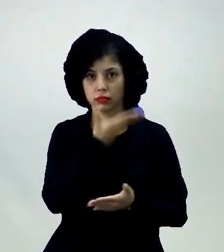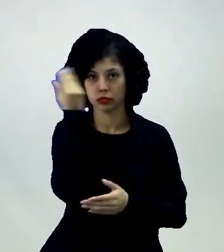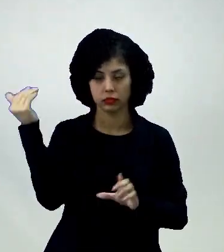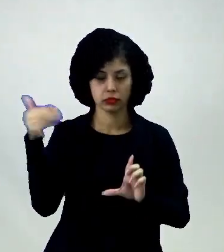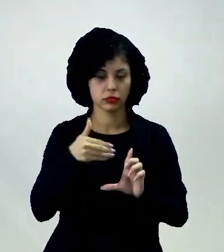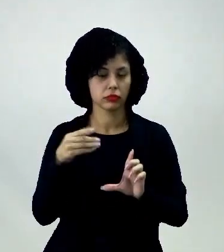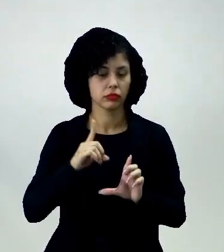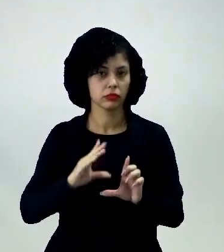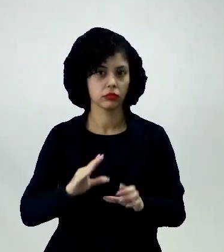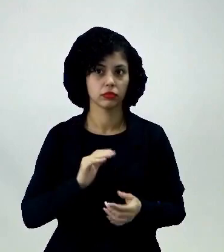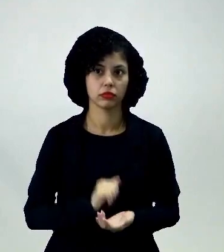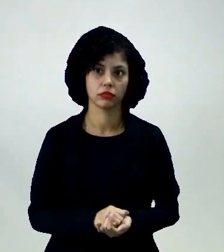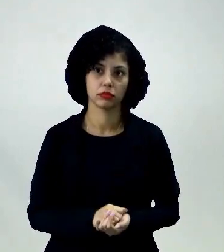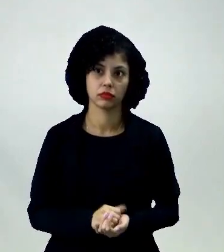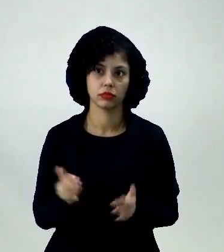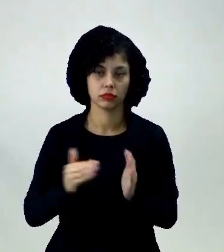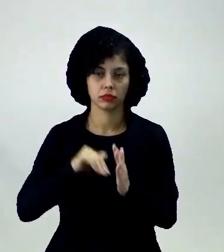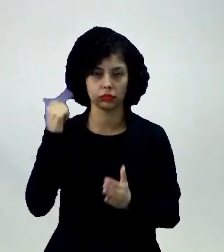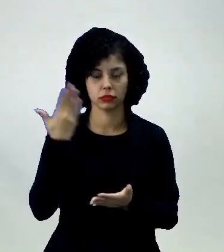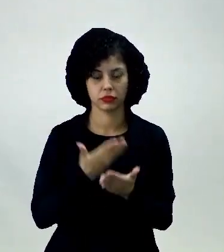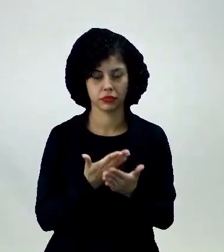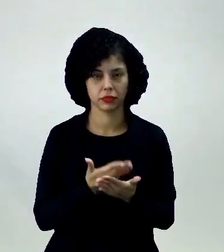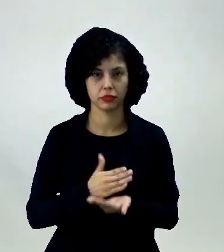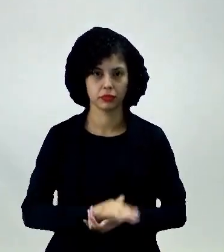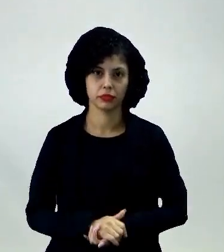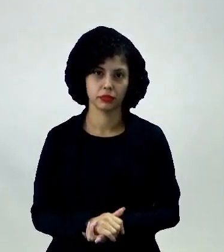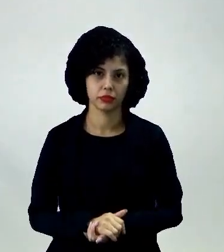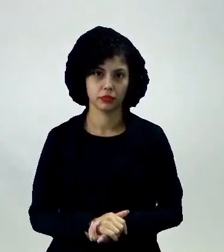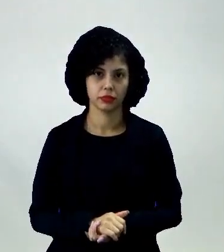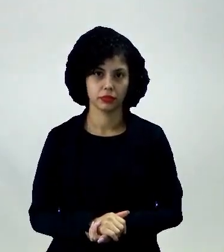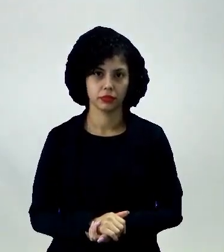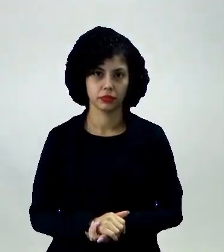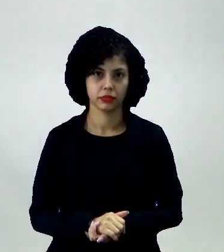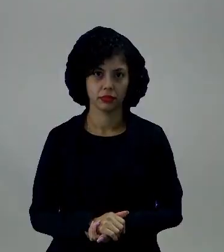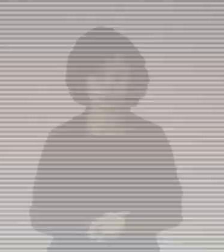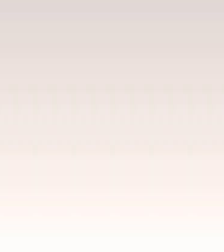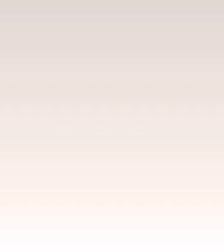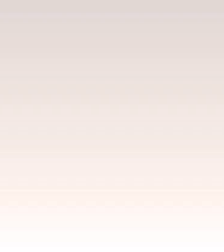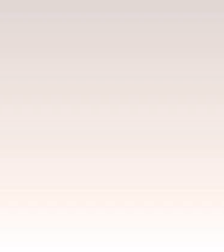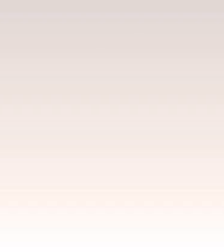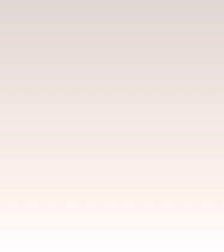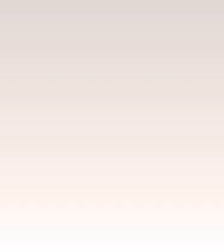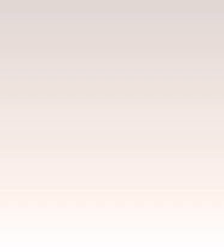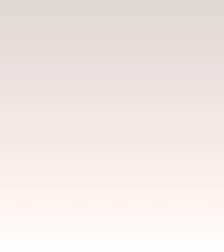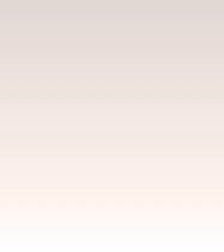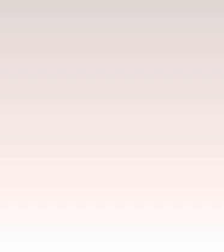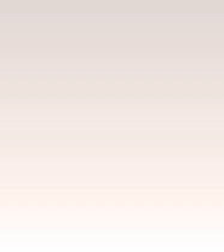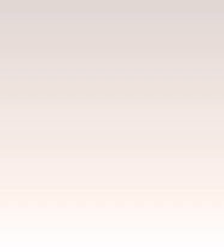de acessar a nossa plataforma Eduque e até a próxima aula. Até mais.